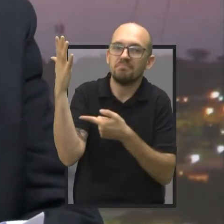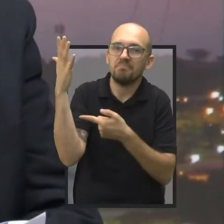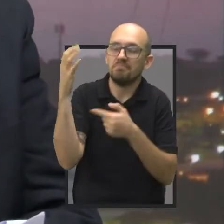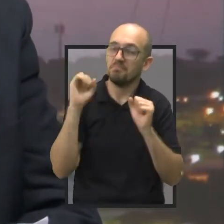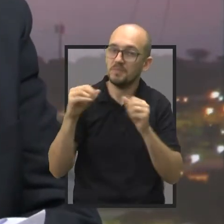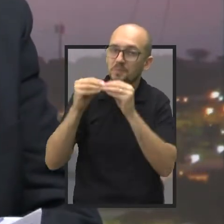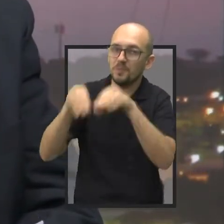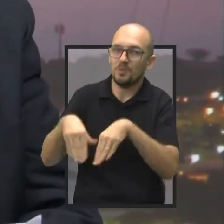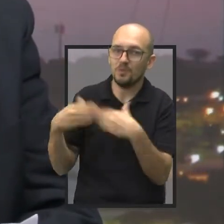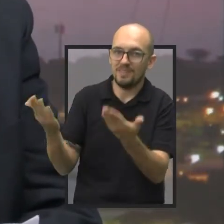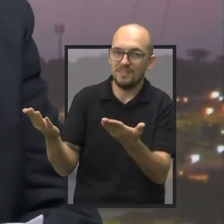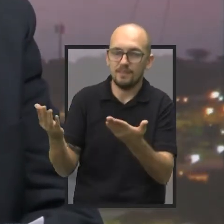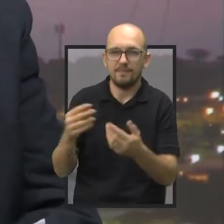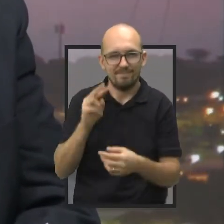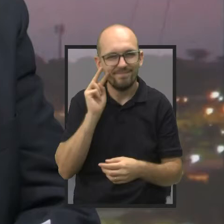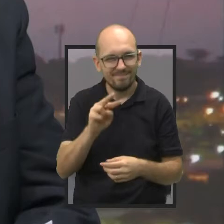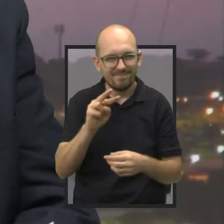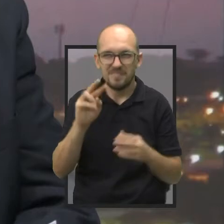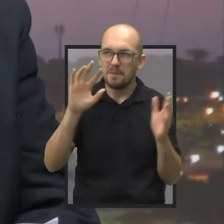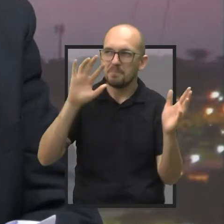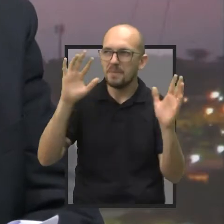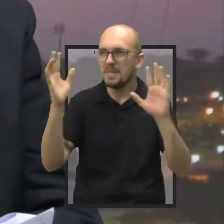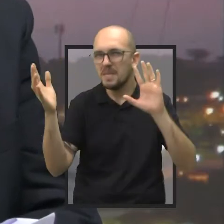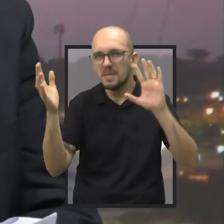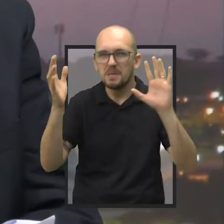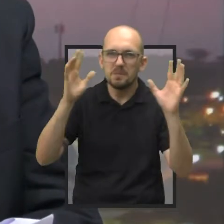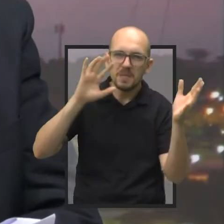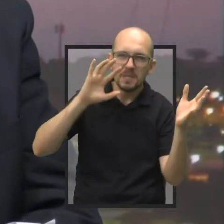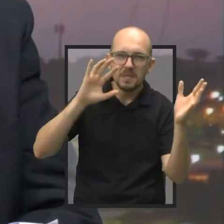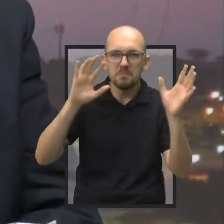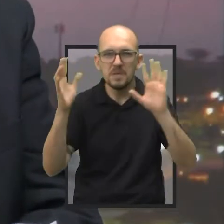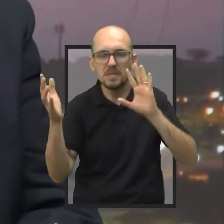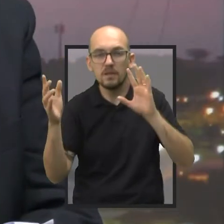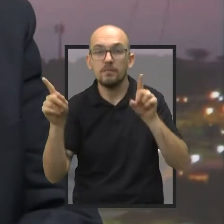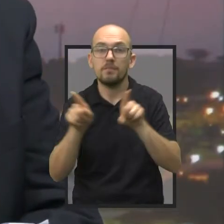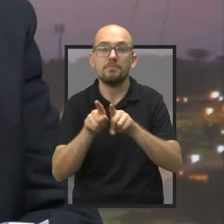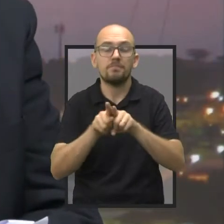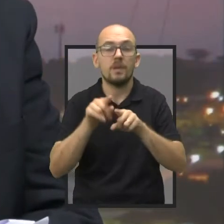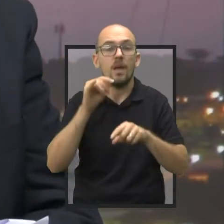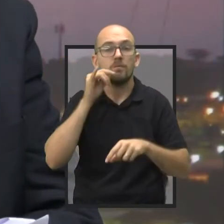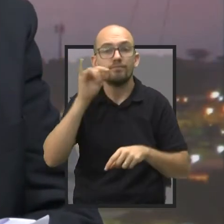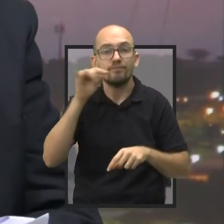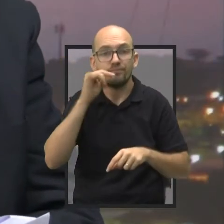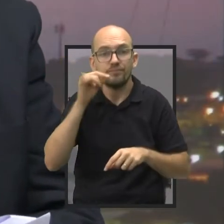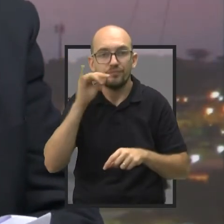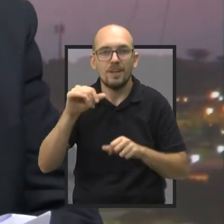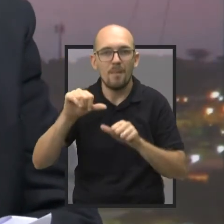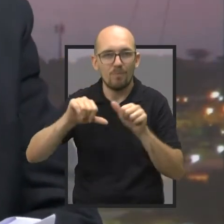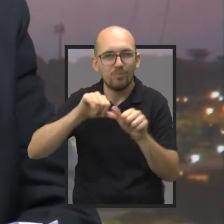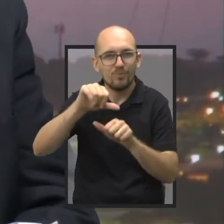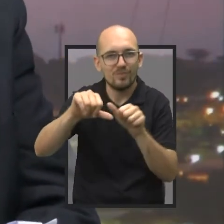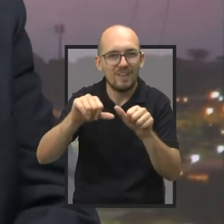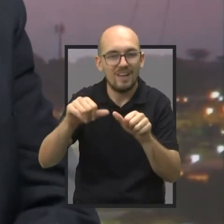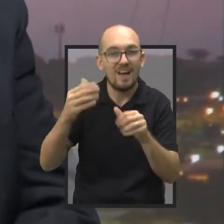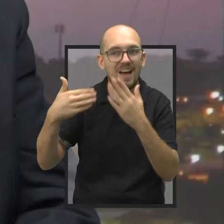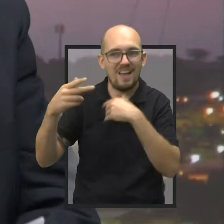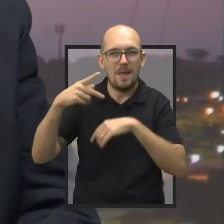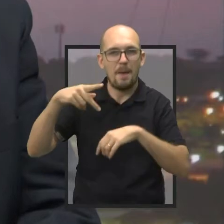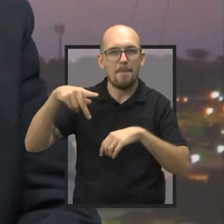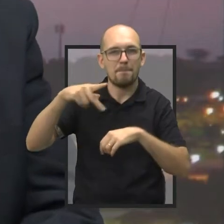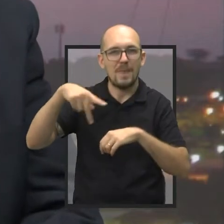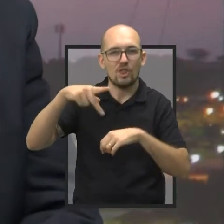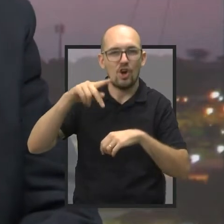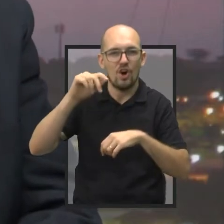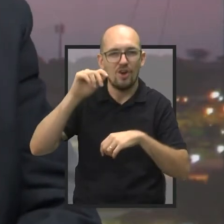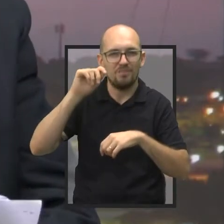Então, estamos vendo aí as mudanças das matrizes energéticas, com questão ao petróleo, por exemplo, que